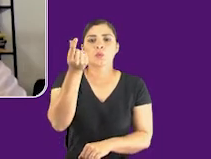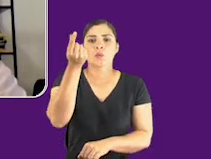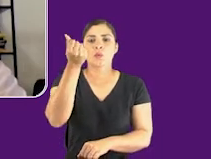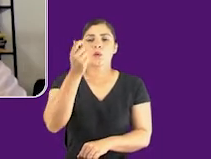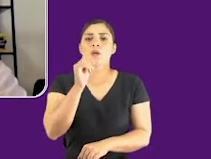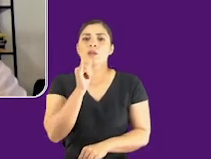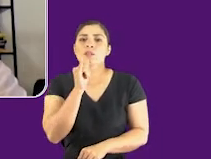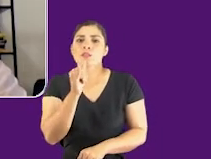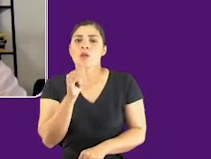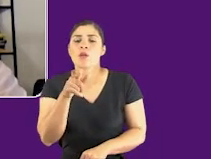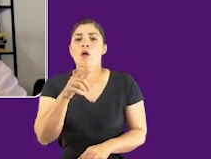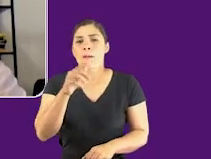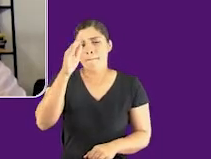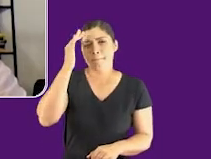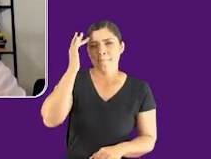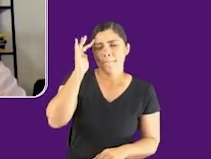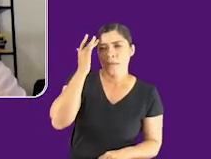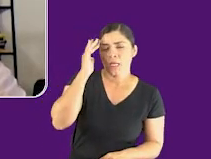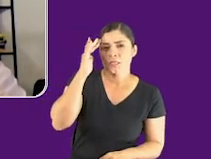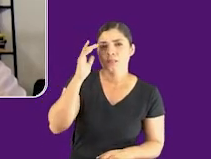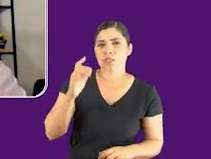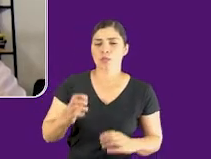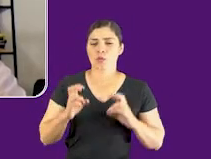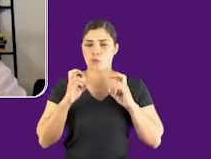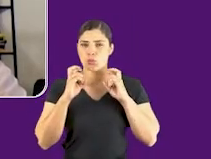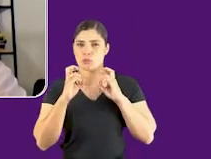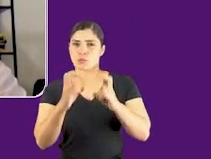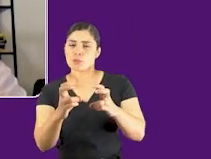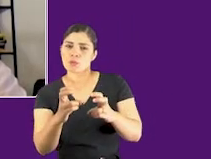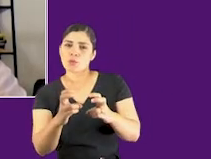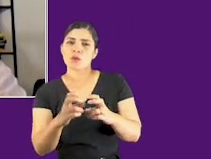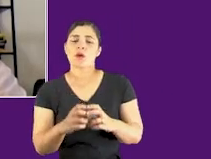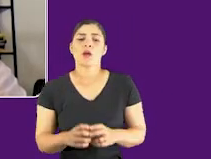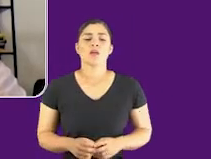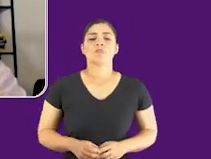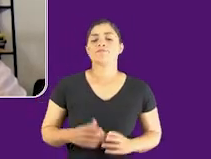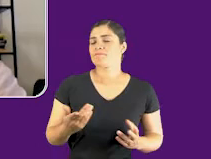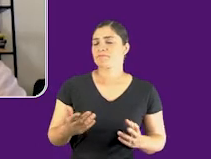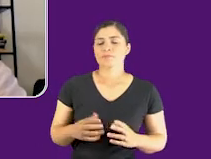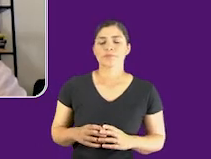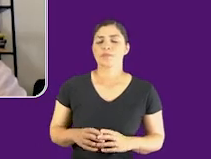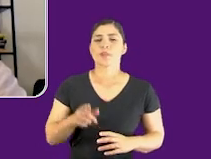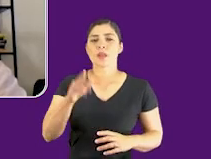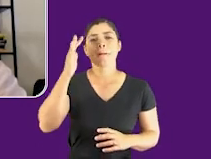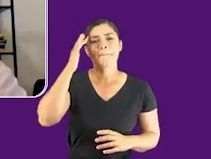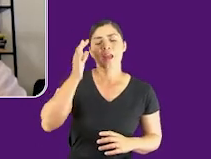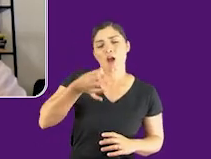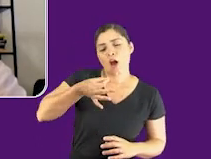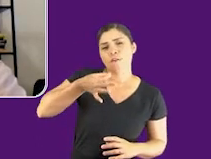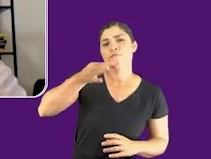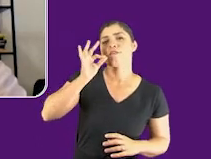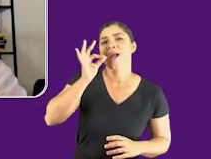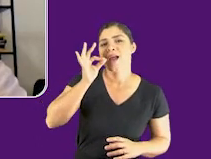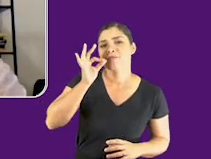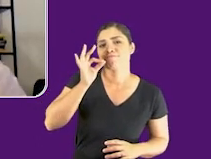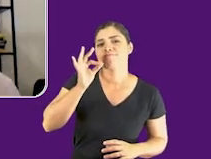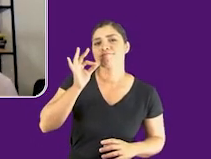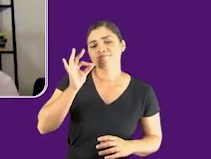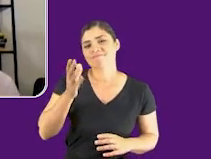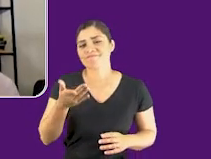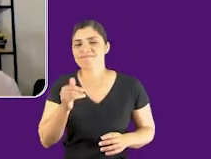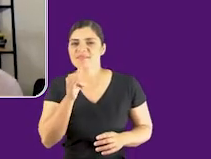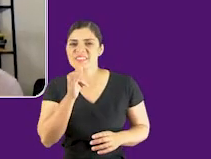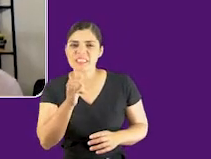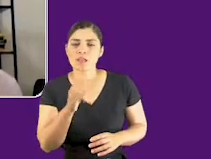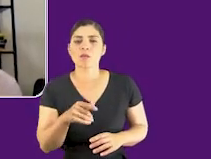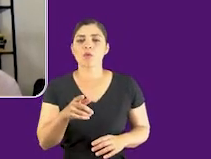quando você pensa numa Expresso Quando você pensa no Dolce Gusto etc são a categorias que